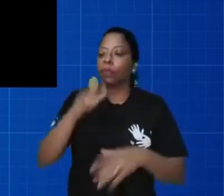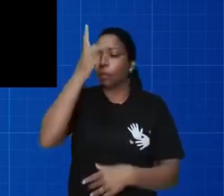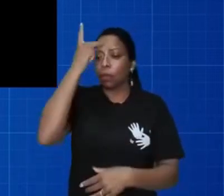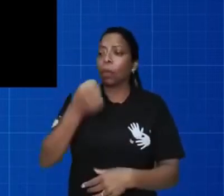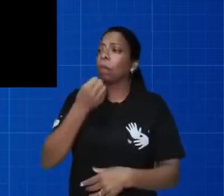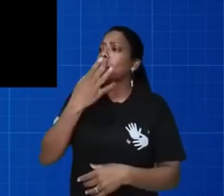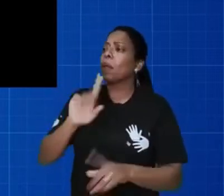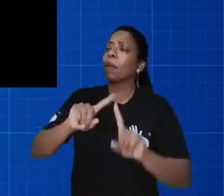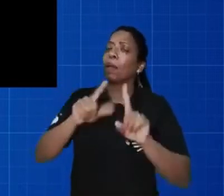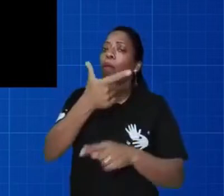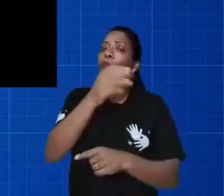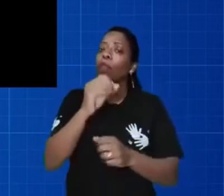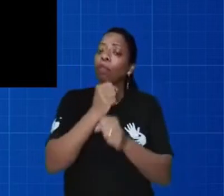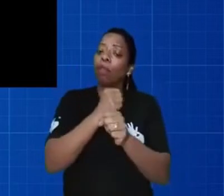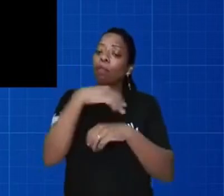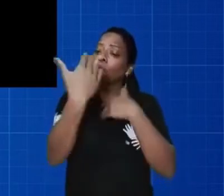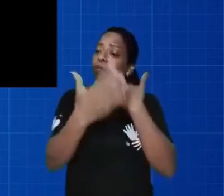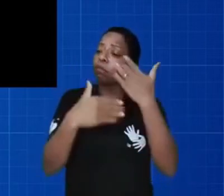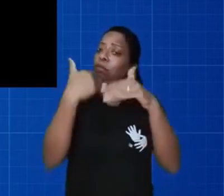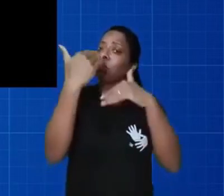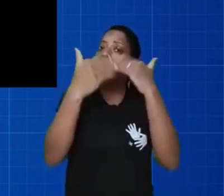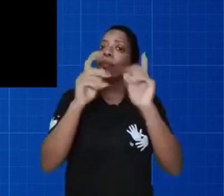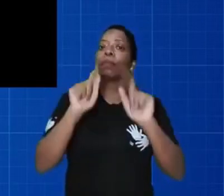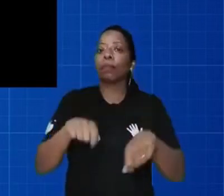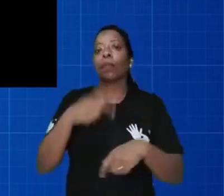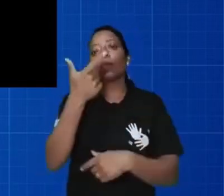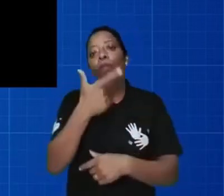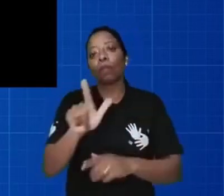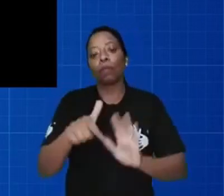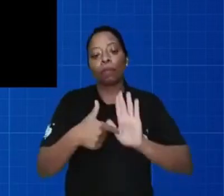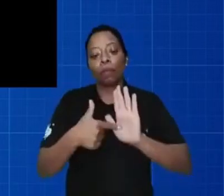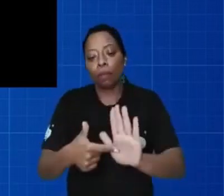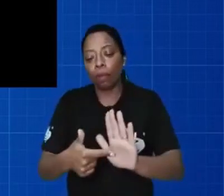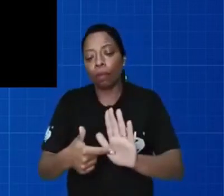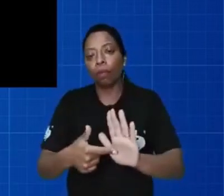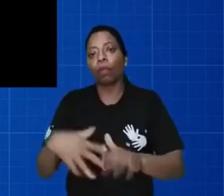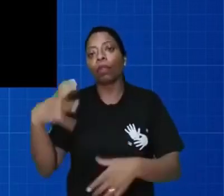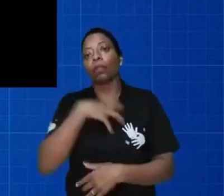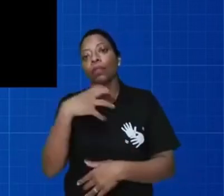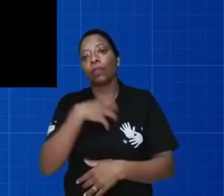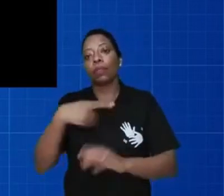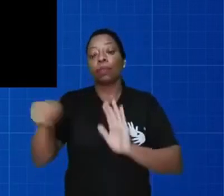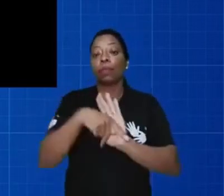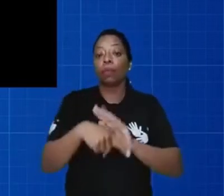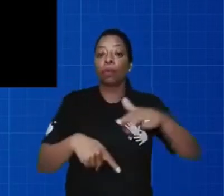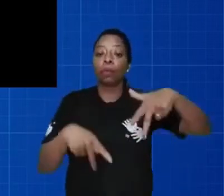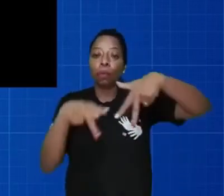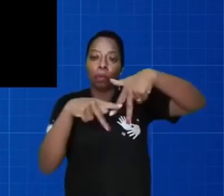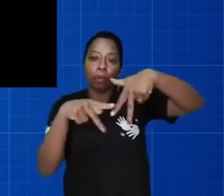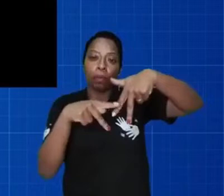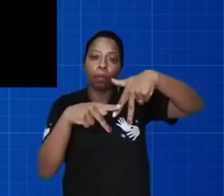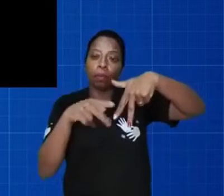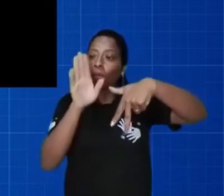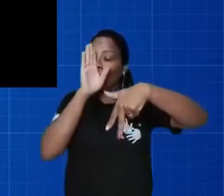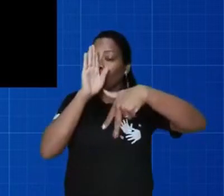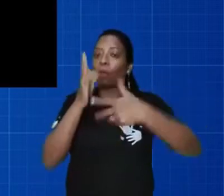A imunização é feita nas crianças menores de 5 anos de idade. Temos campanhas frequentes no município e no Brasil